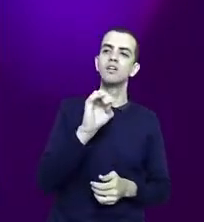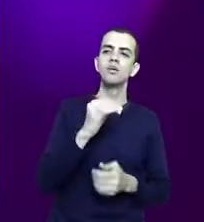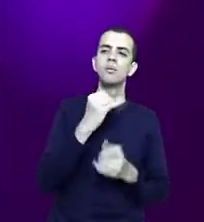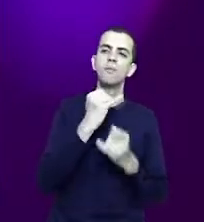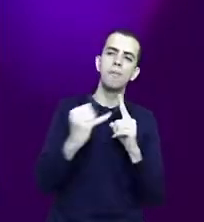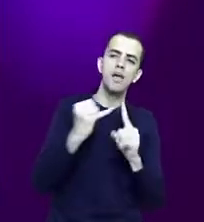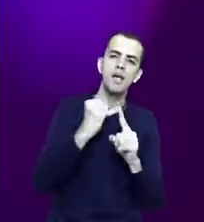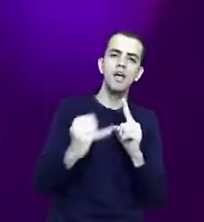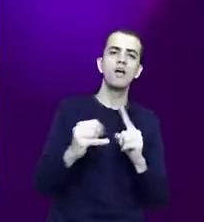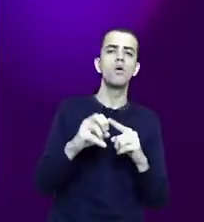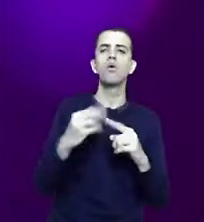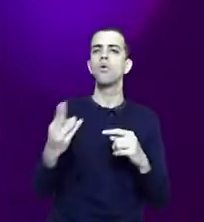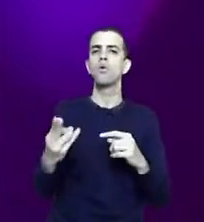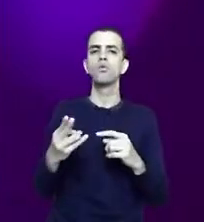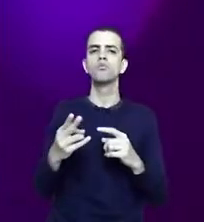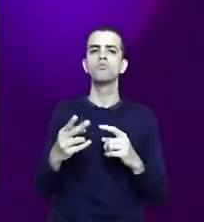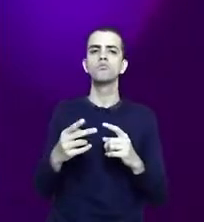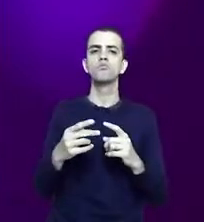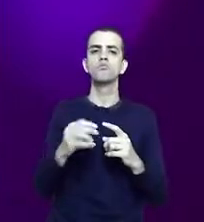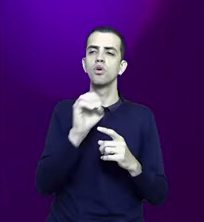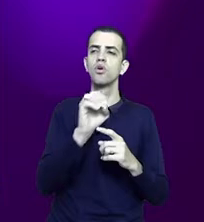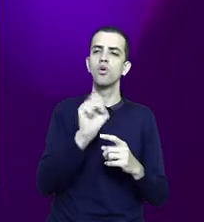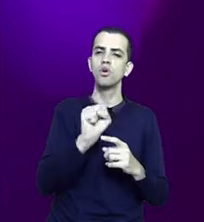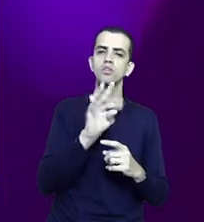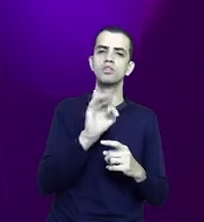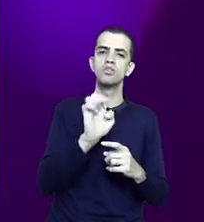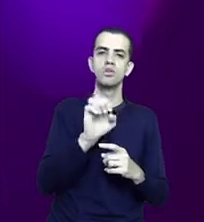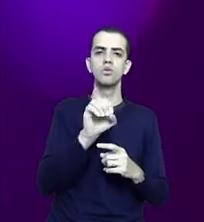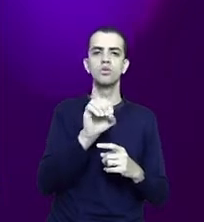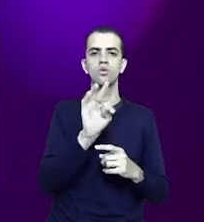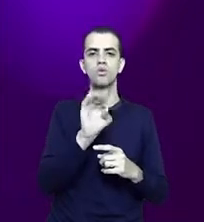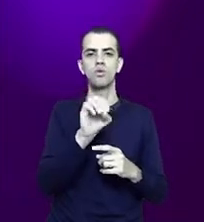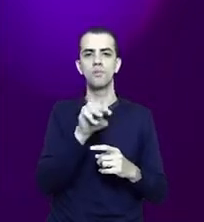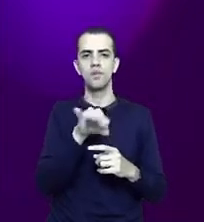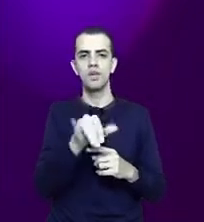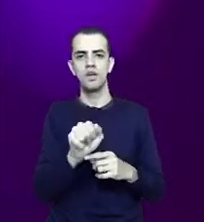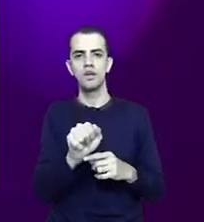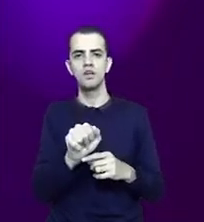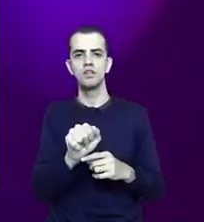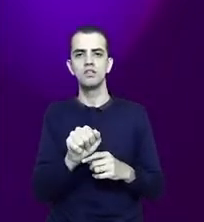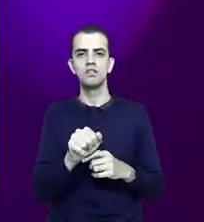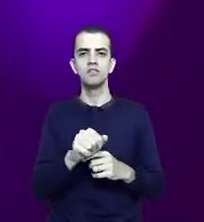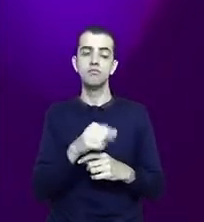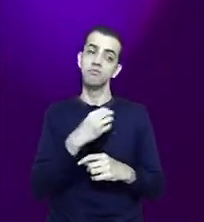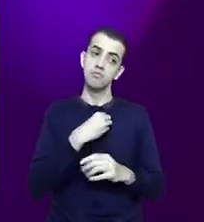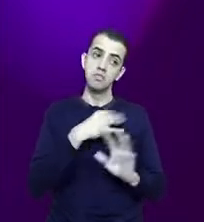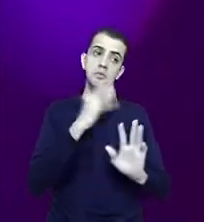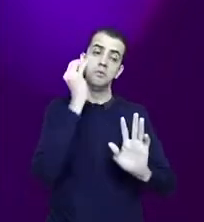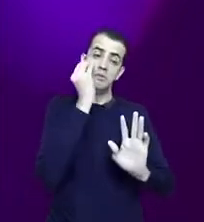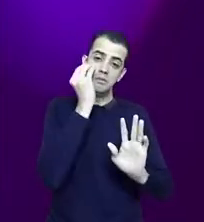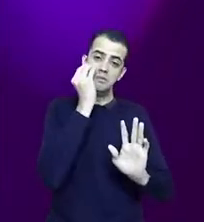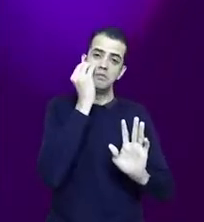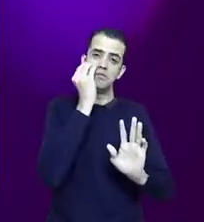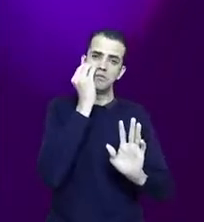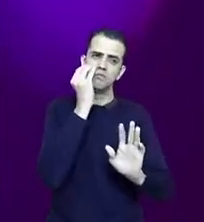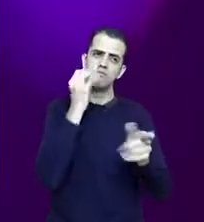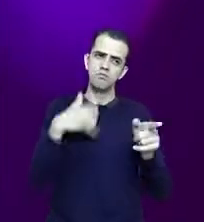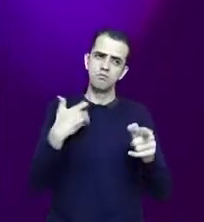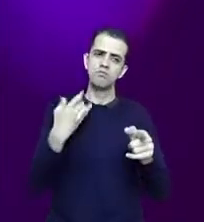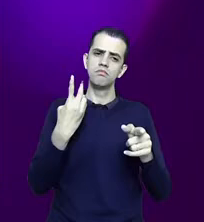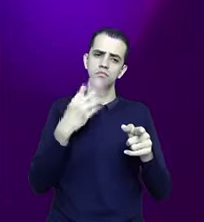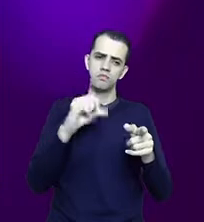radiocarpal, tentar fazer uma osteotomia, ou já partir por uma eu artrodese? tentaria, como é um paciente